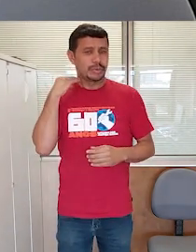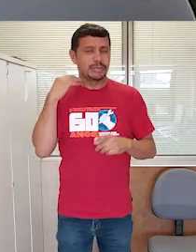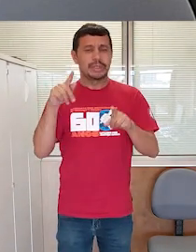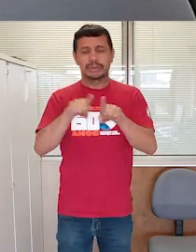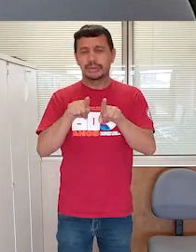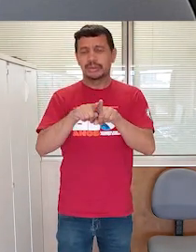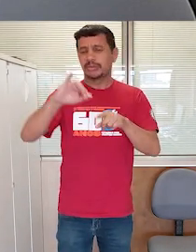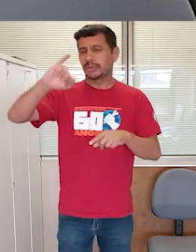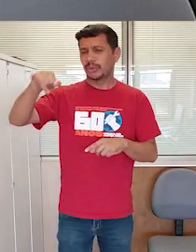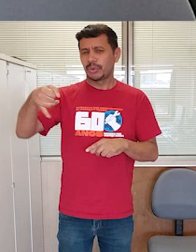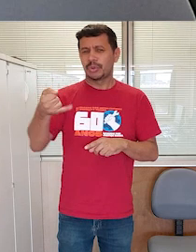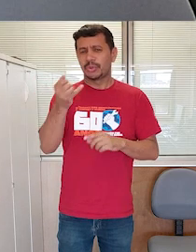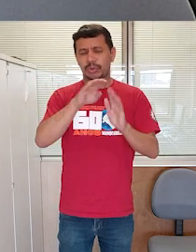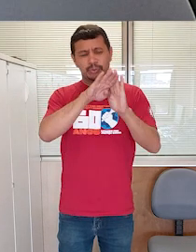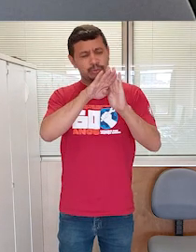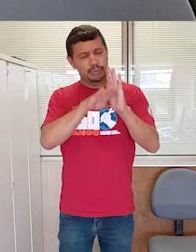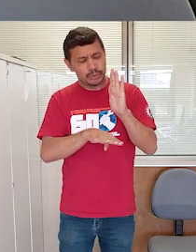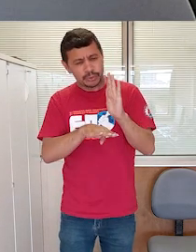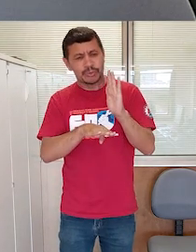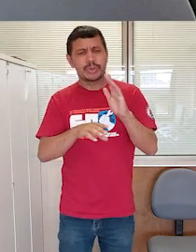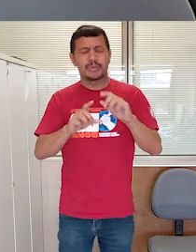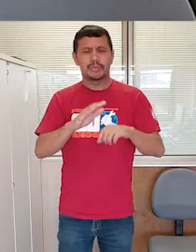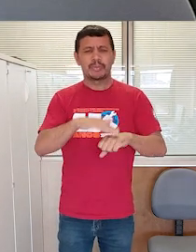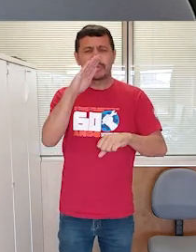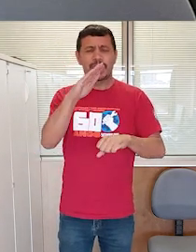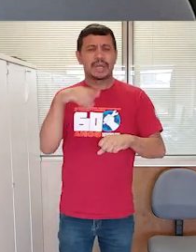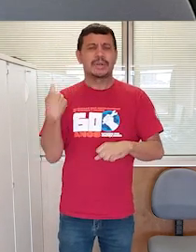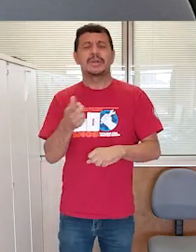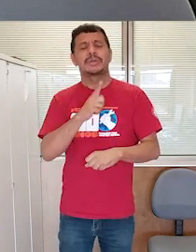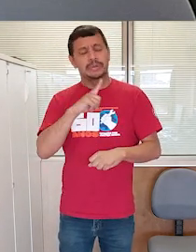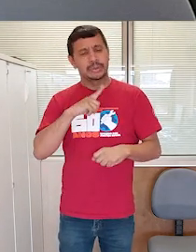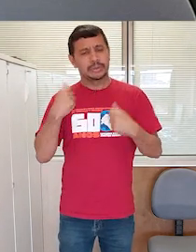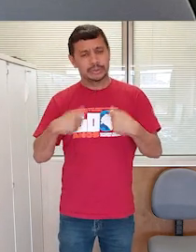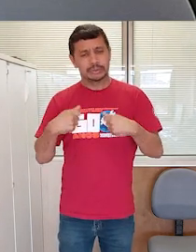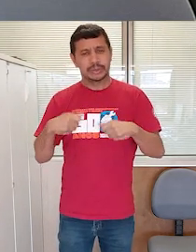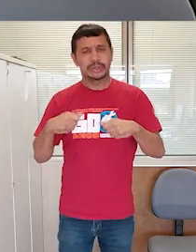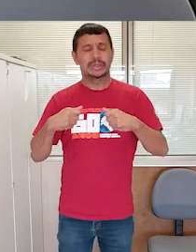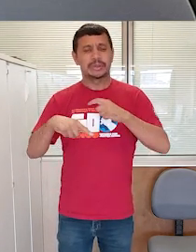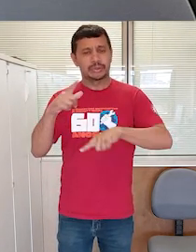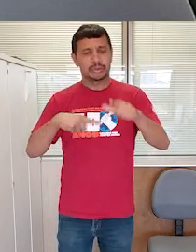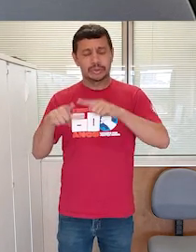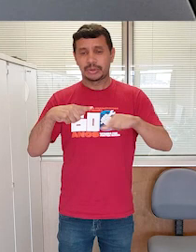para a redução mais drástica dos juros, para que a gente possa ter mais empregos.